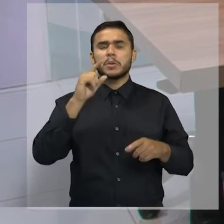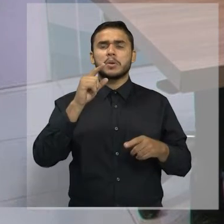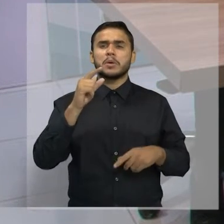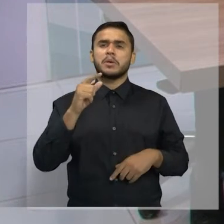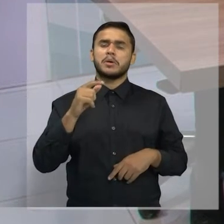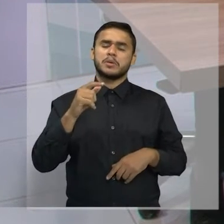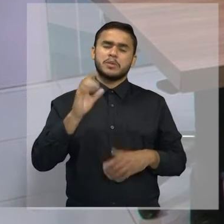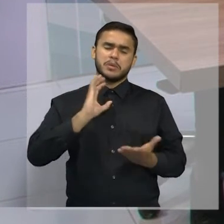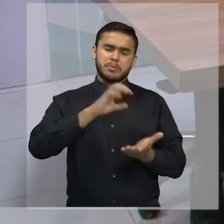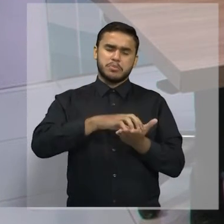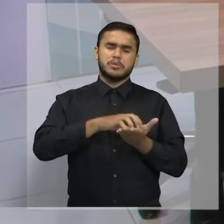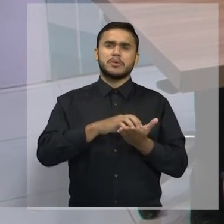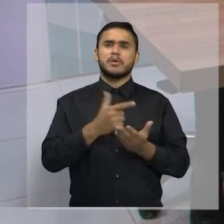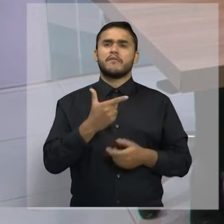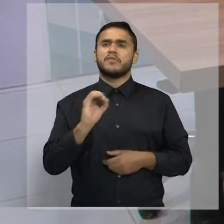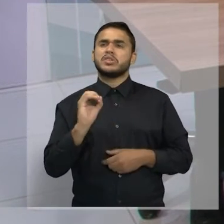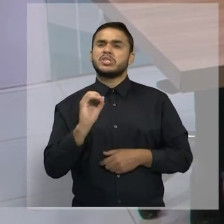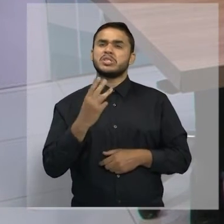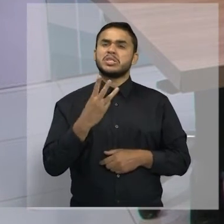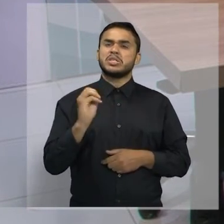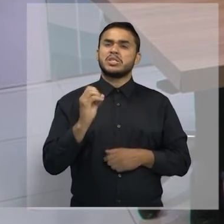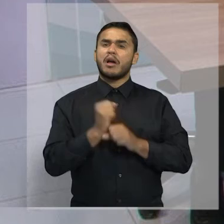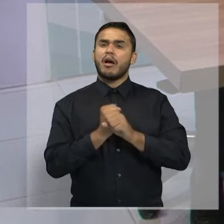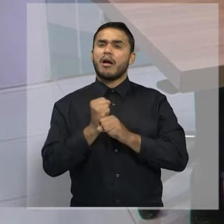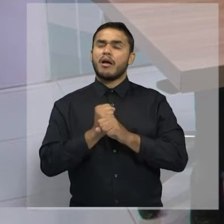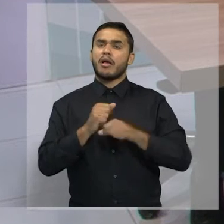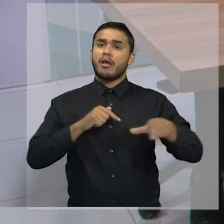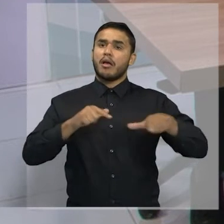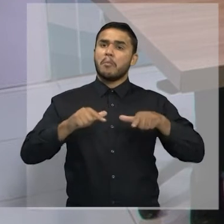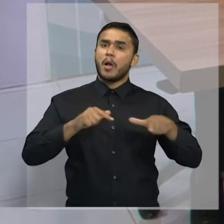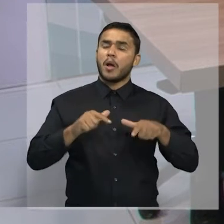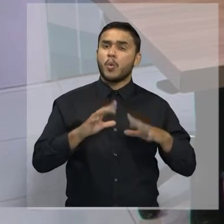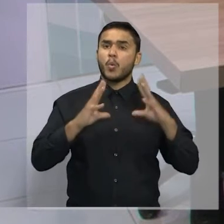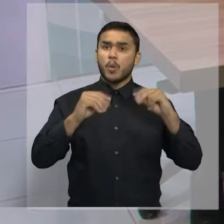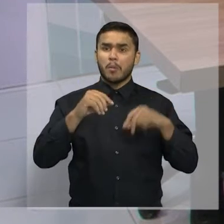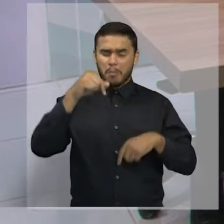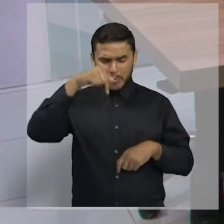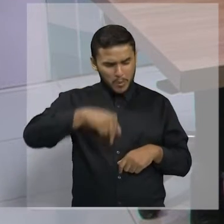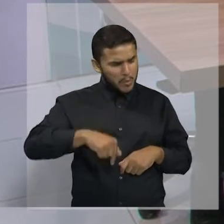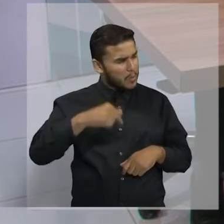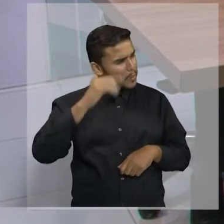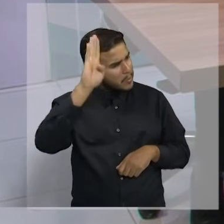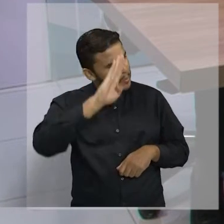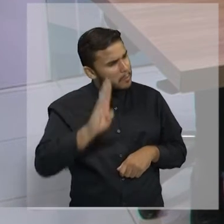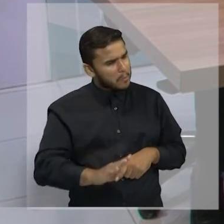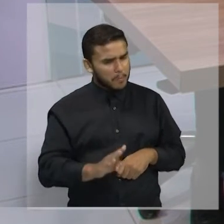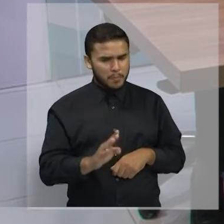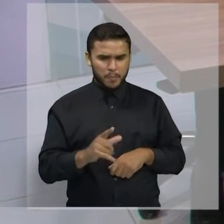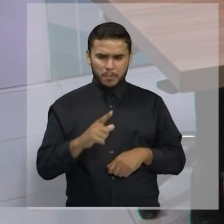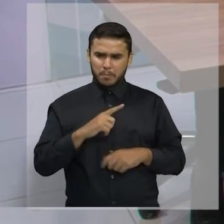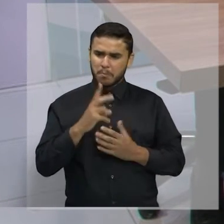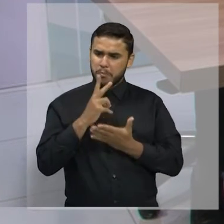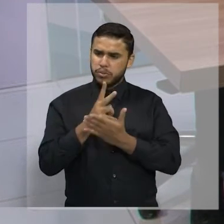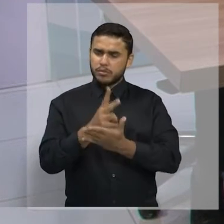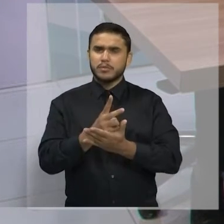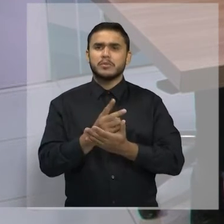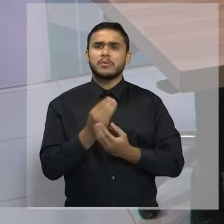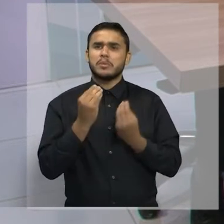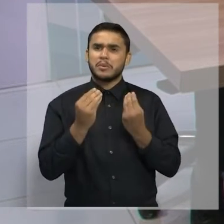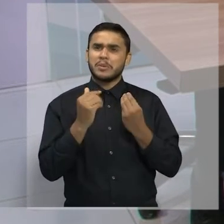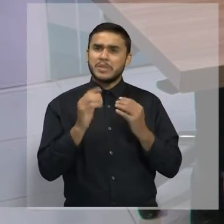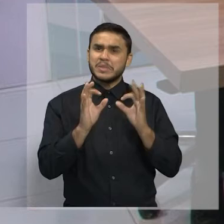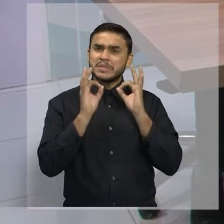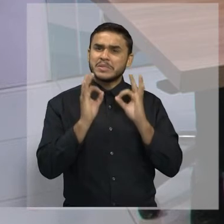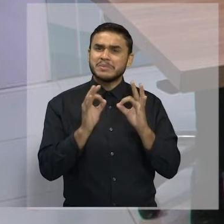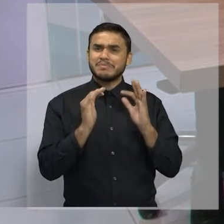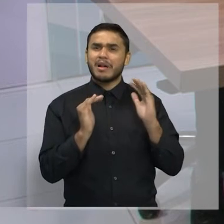de longa duração, de média duração. Você pergunta, no Brasil, um país com as instituições tão estáveis, será